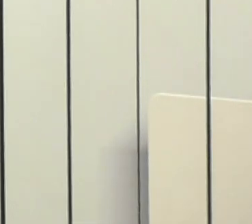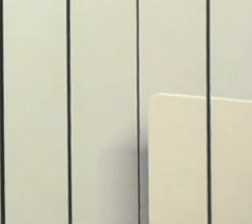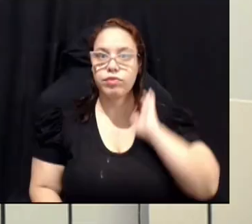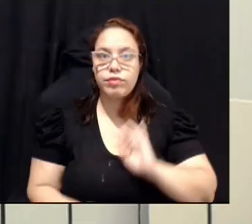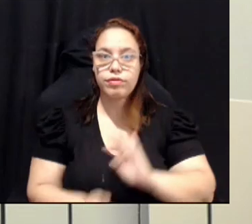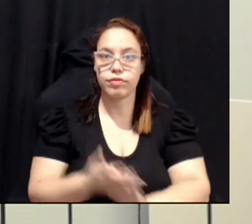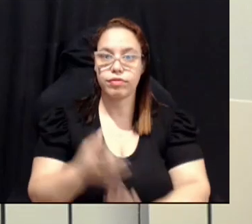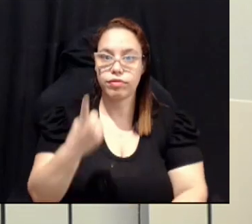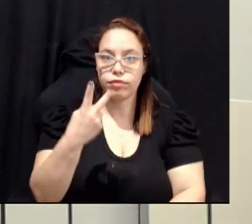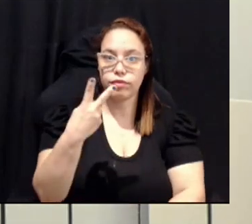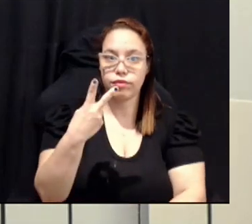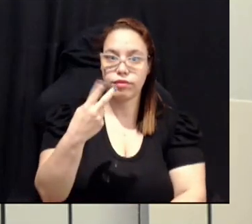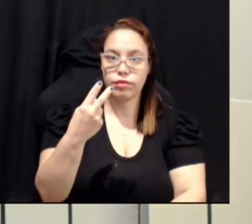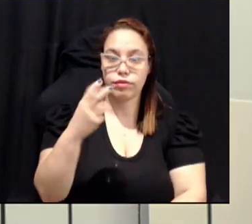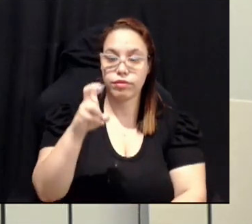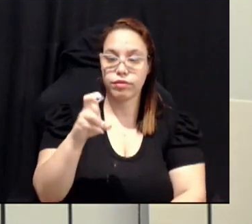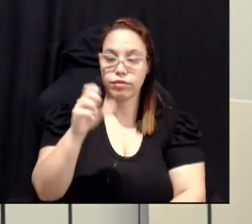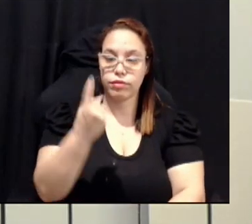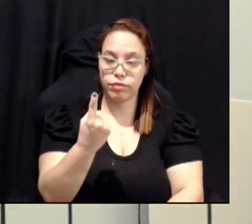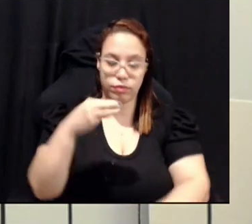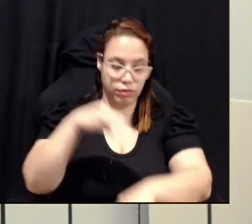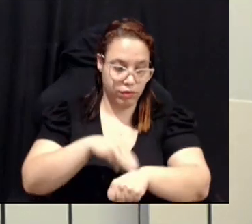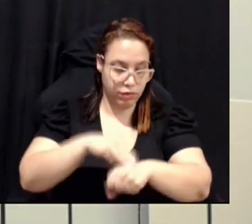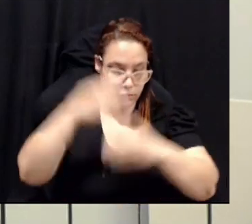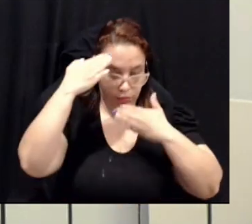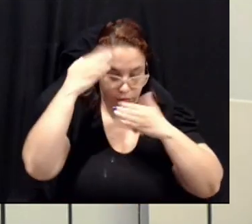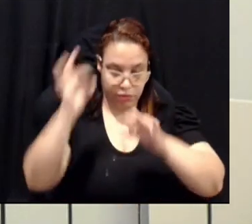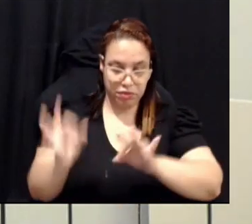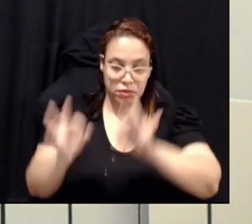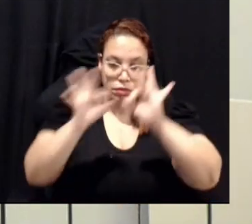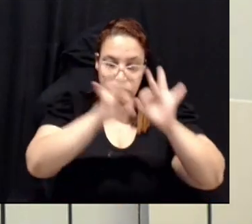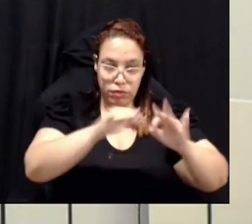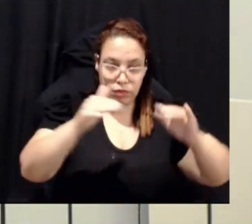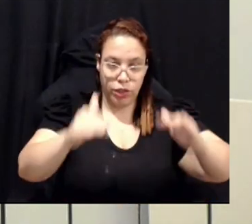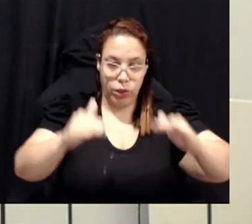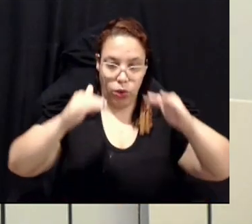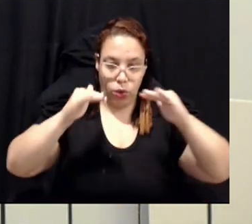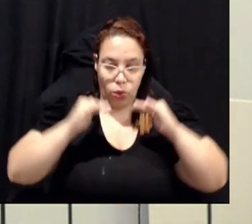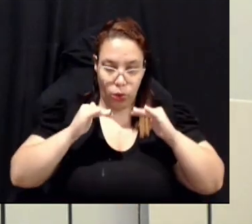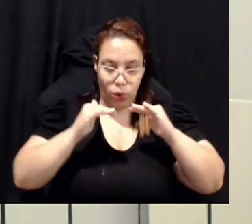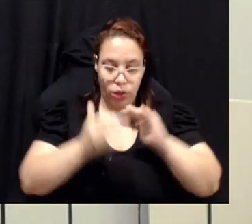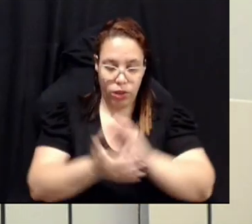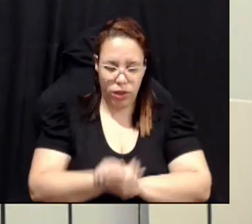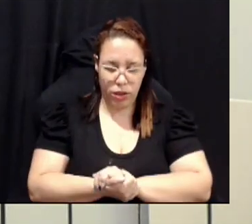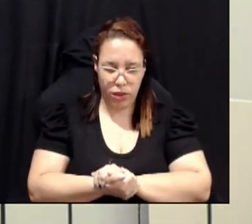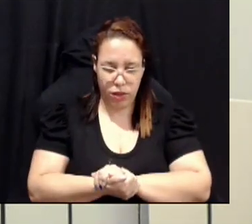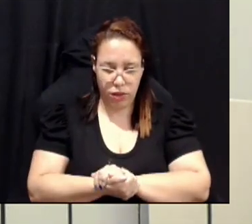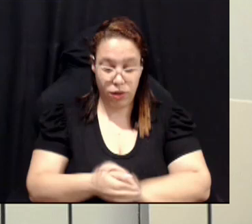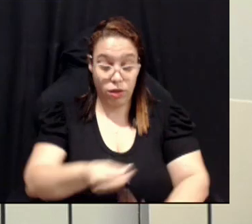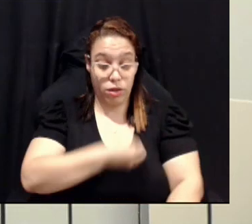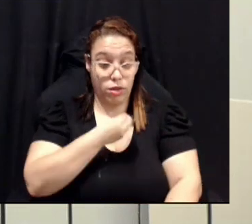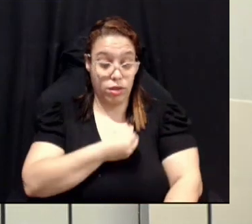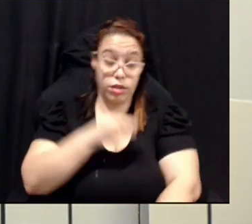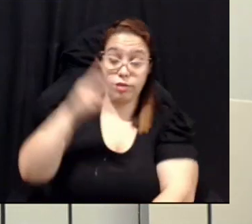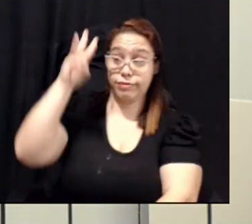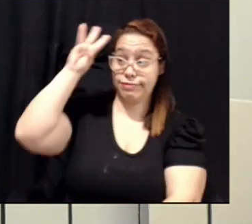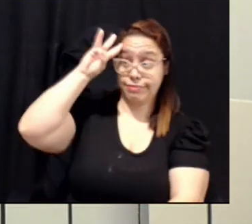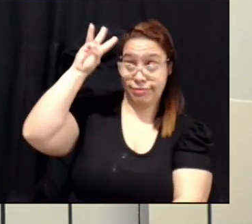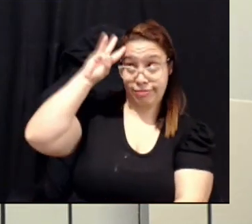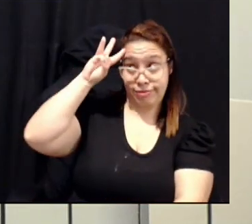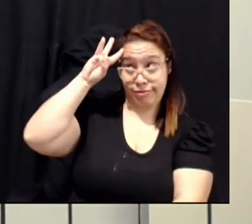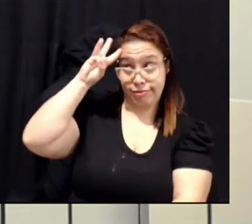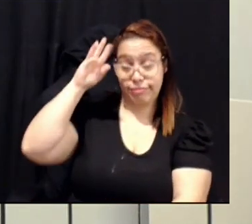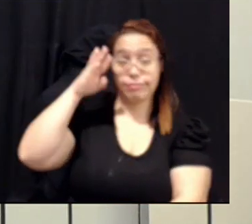Meio-dia mais 51 minutos. Muito obrigado pela sua companhia, pela sua audiência. Estamos ao vivo nesta terça-feira. Adotar